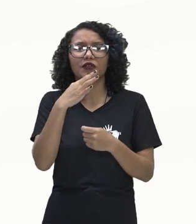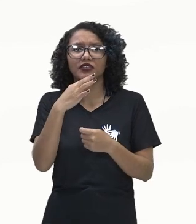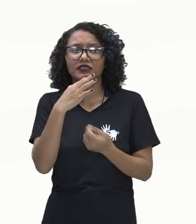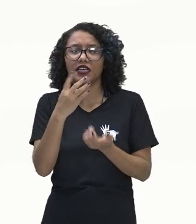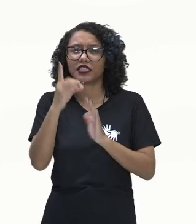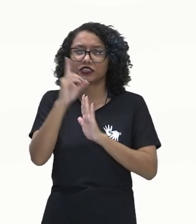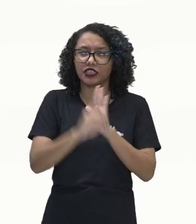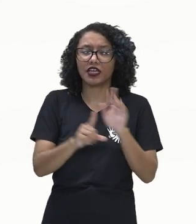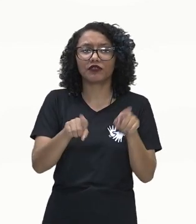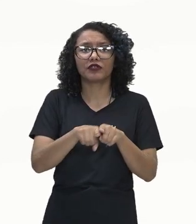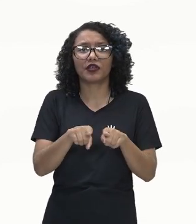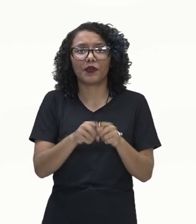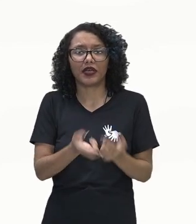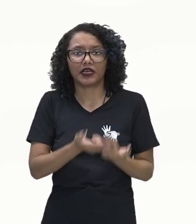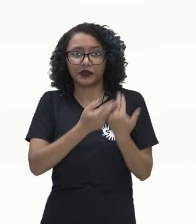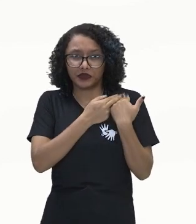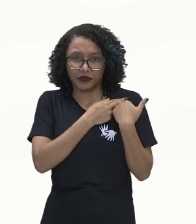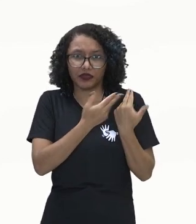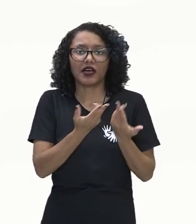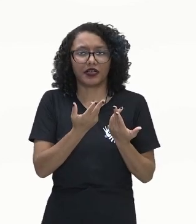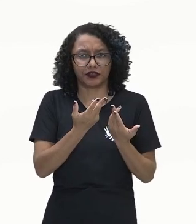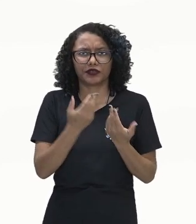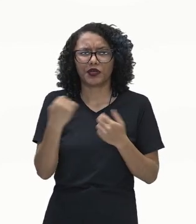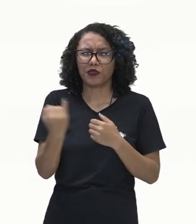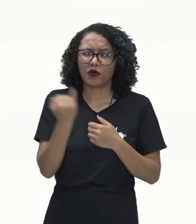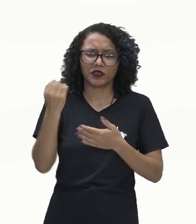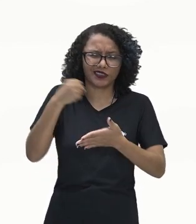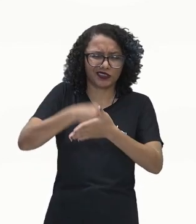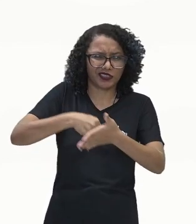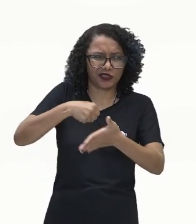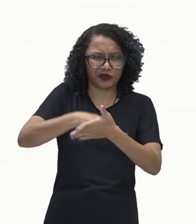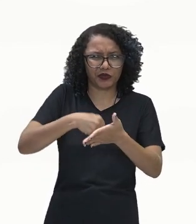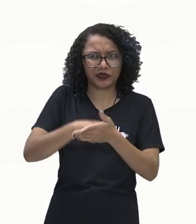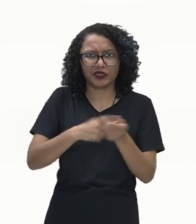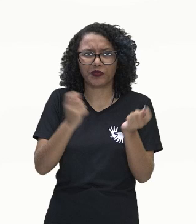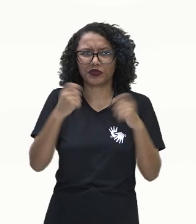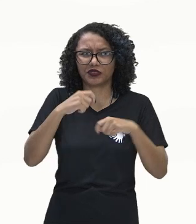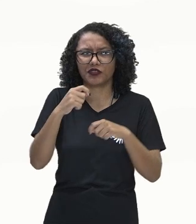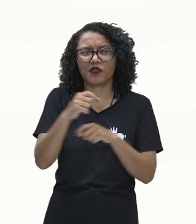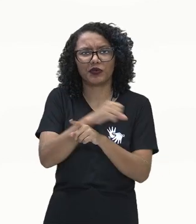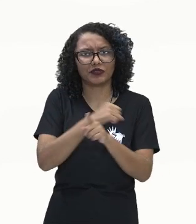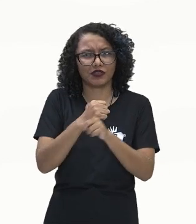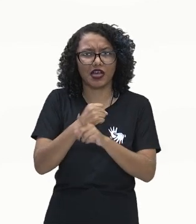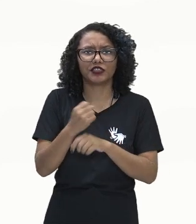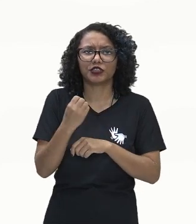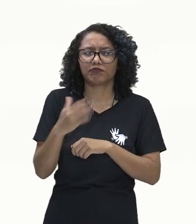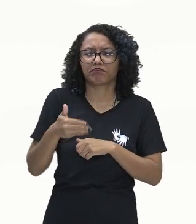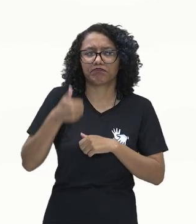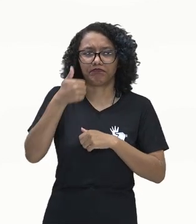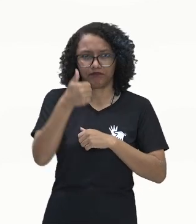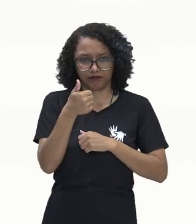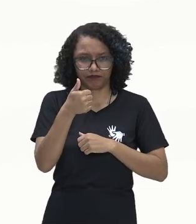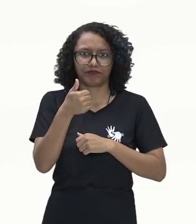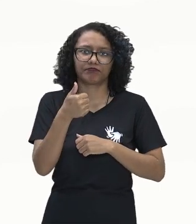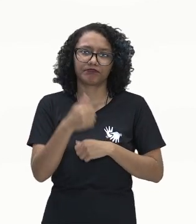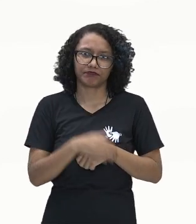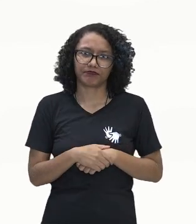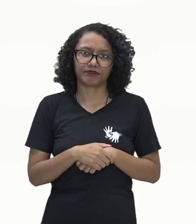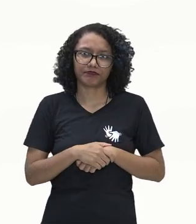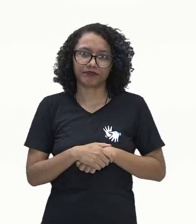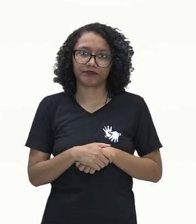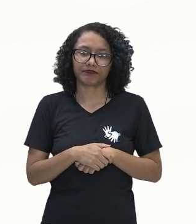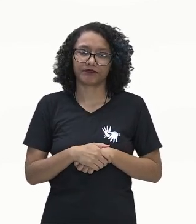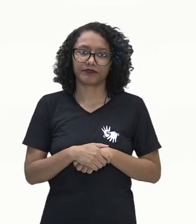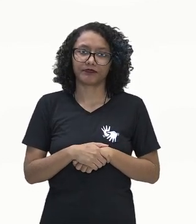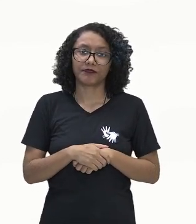deveres, a importância da minha luta para ter também uma sociedade melhor. Tudo bem? Vocês precisam ter consciência